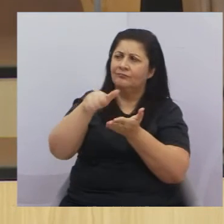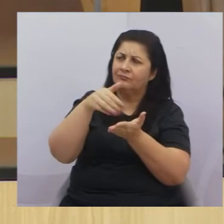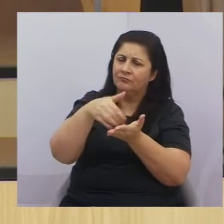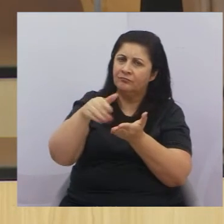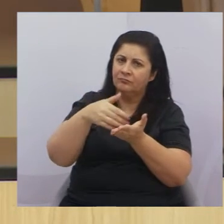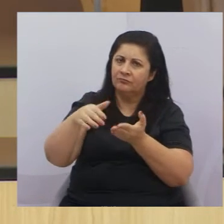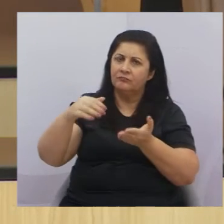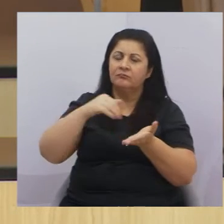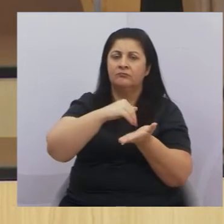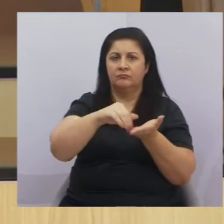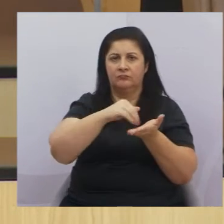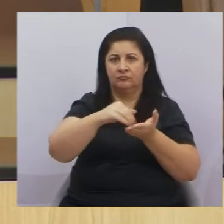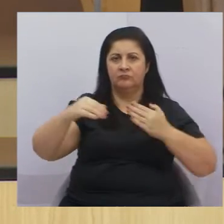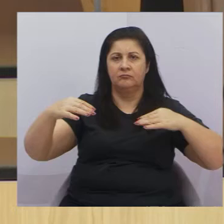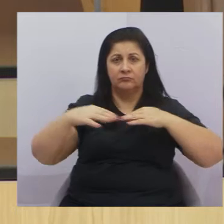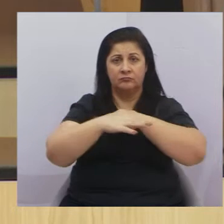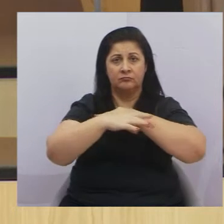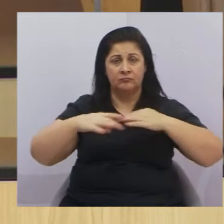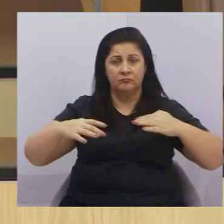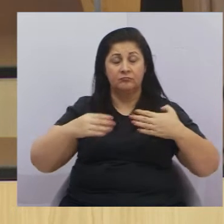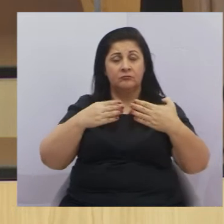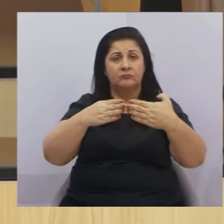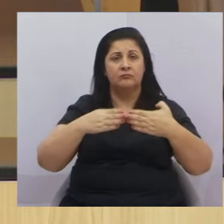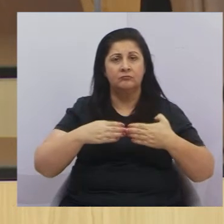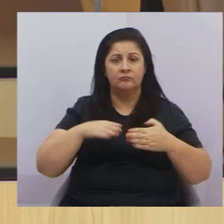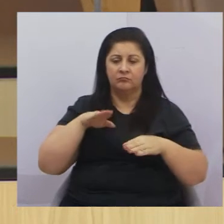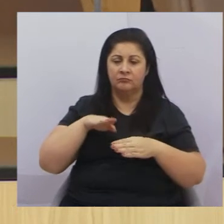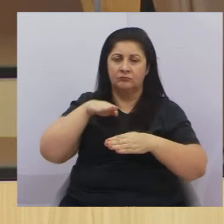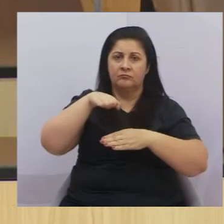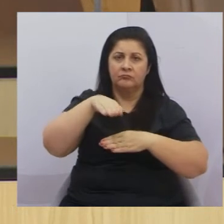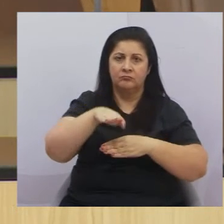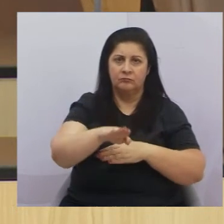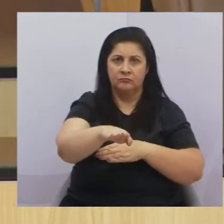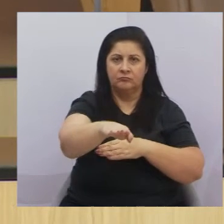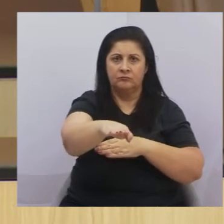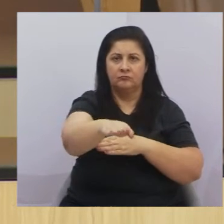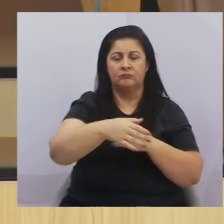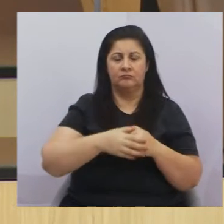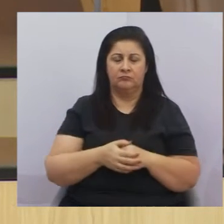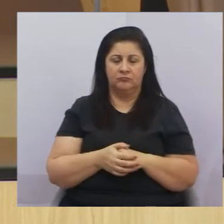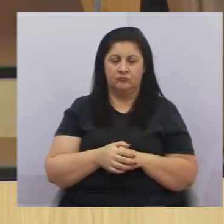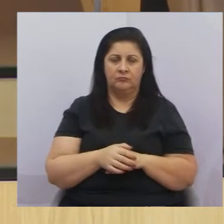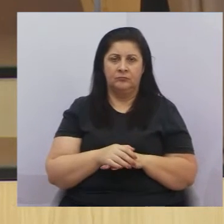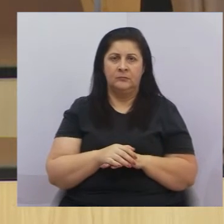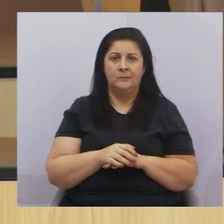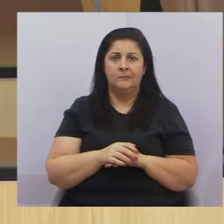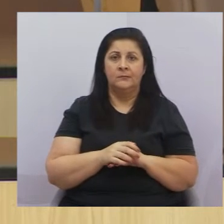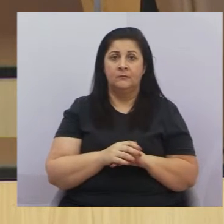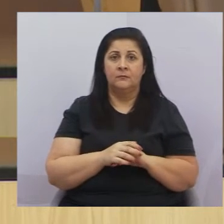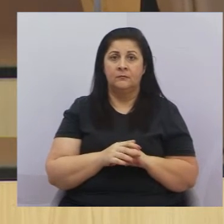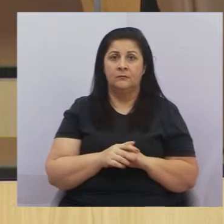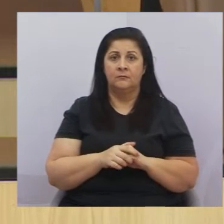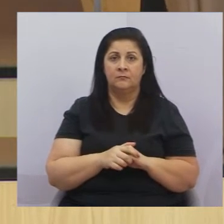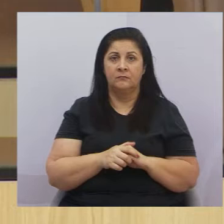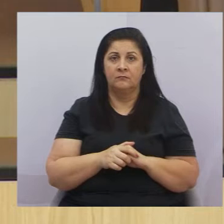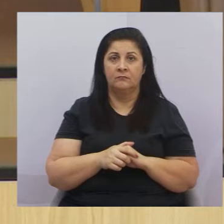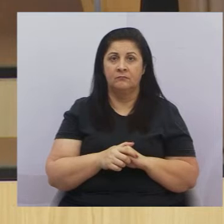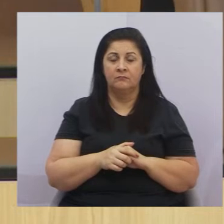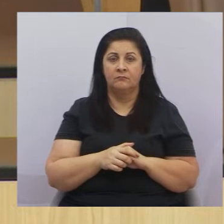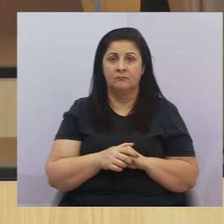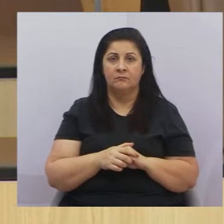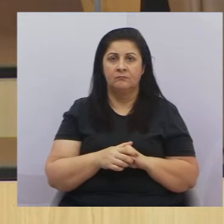Secretaria de Mobilidade Urbana solicitando a construção de lombada no conjunto 1º de Maio, haja vista